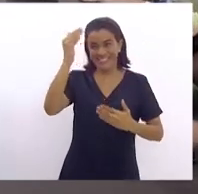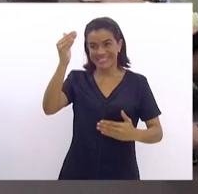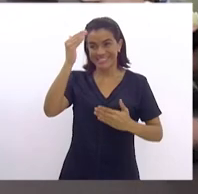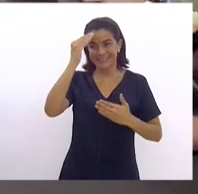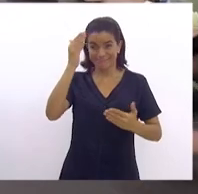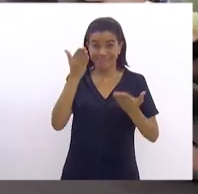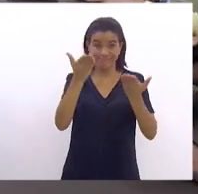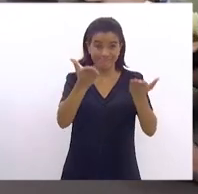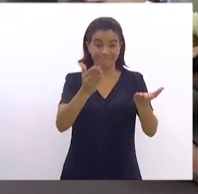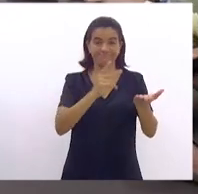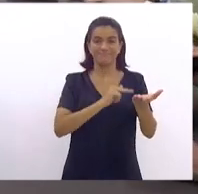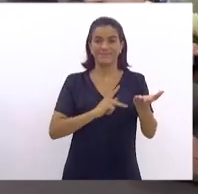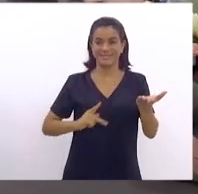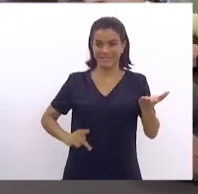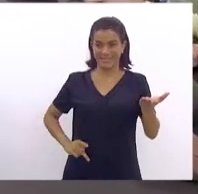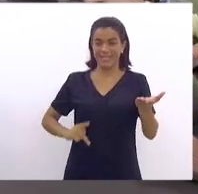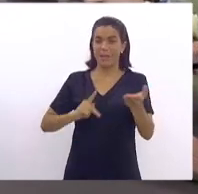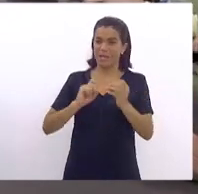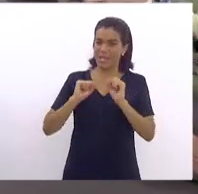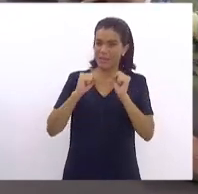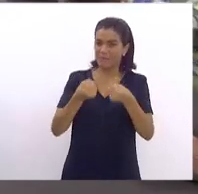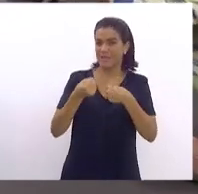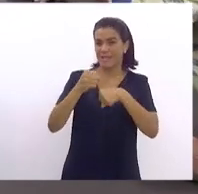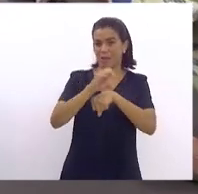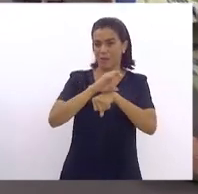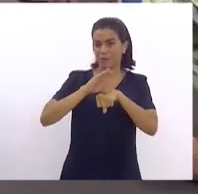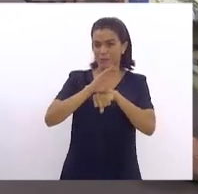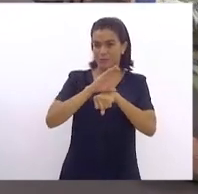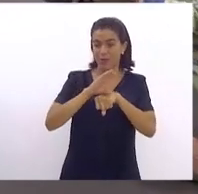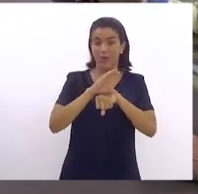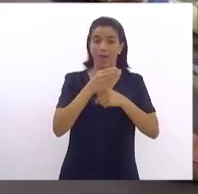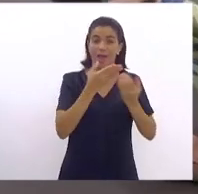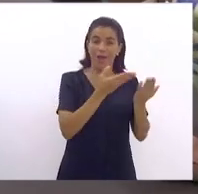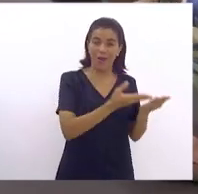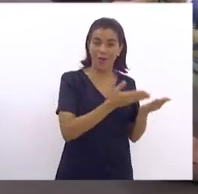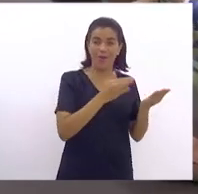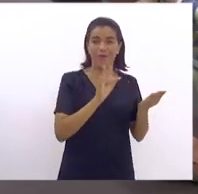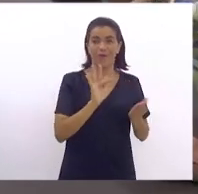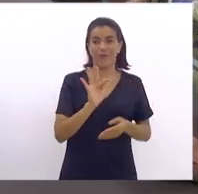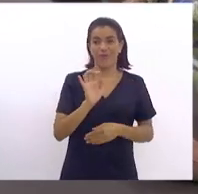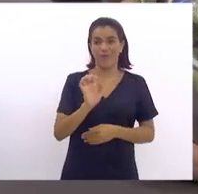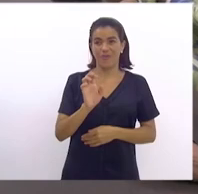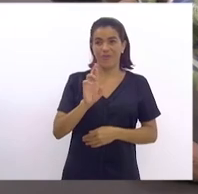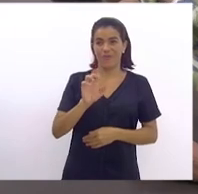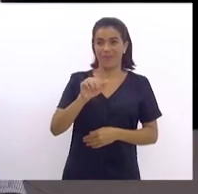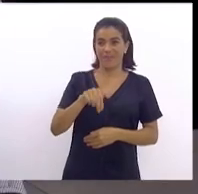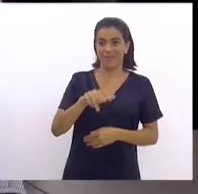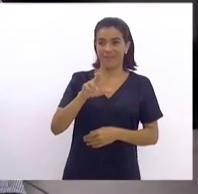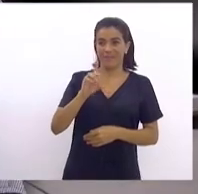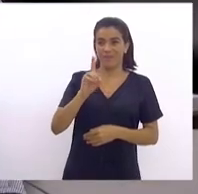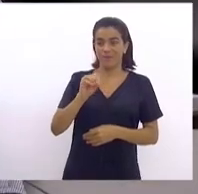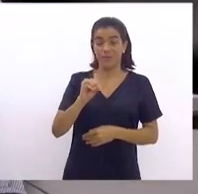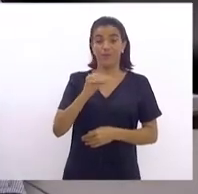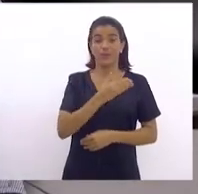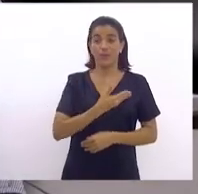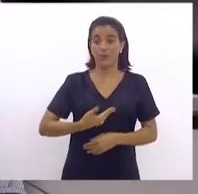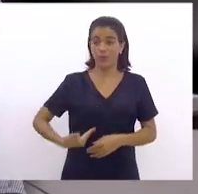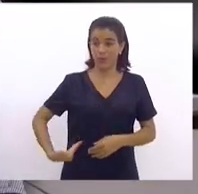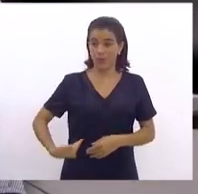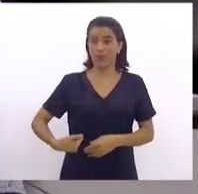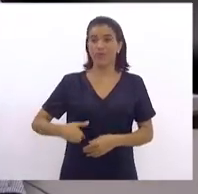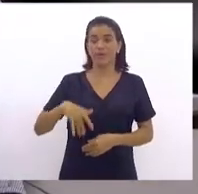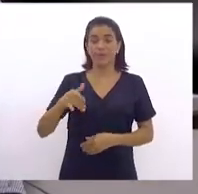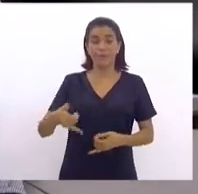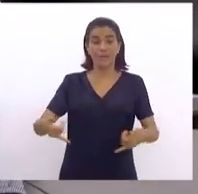a você, presidente constitucionalista, ao Fernando, à Gisele, sobretudo. O governador já tinha